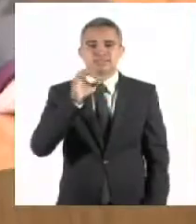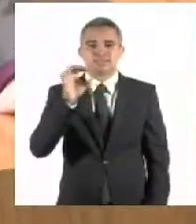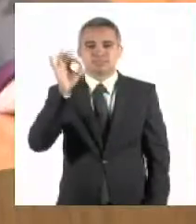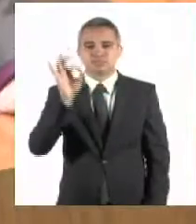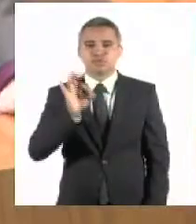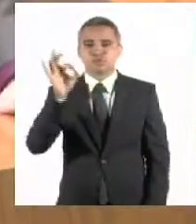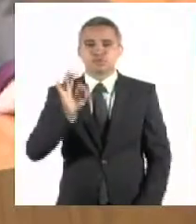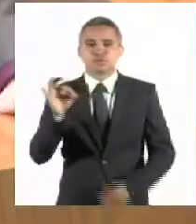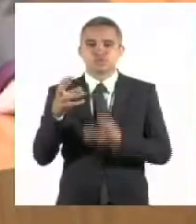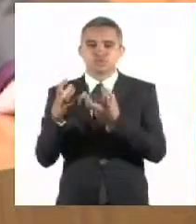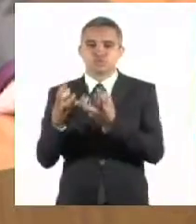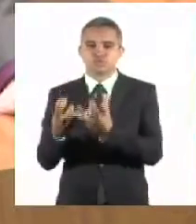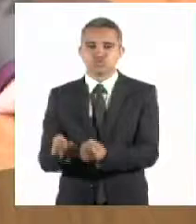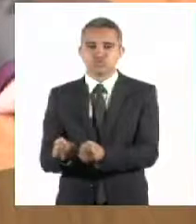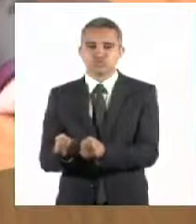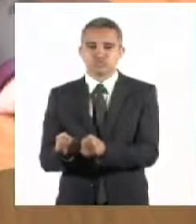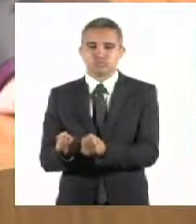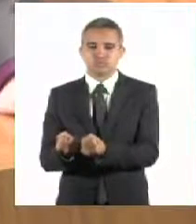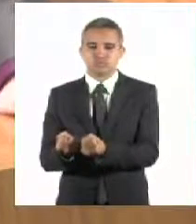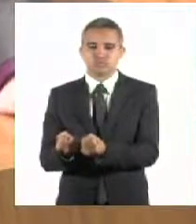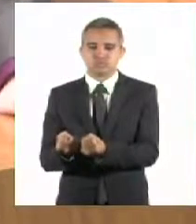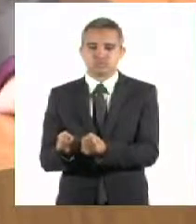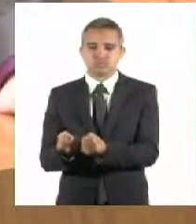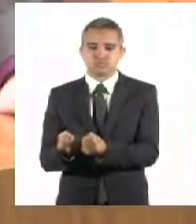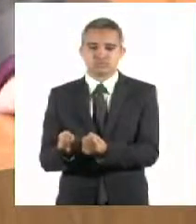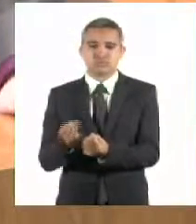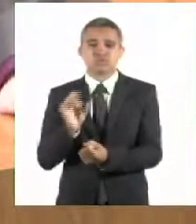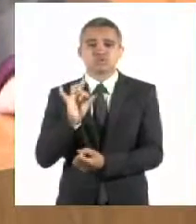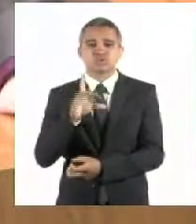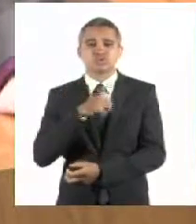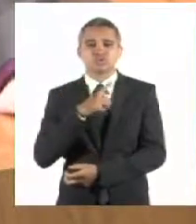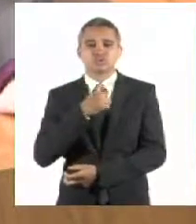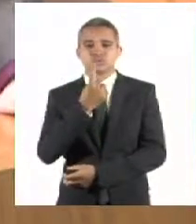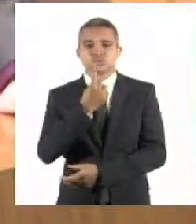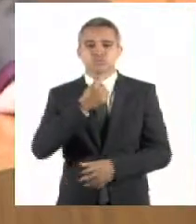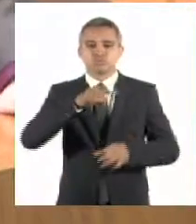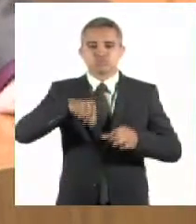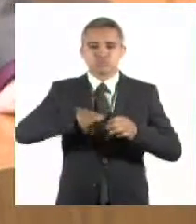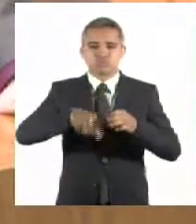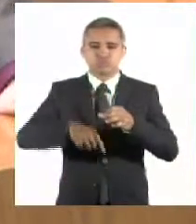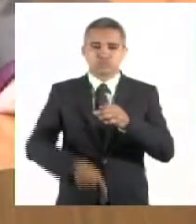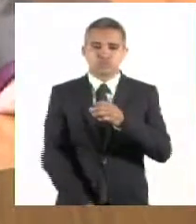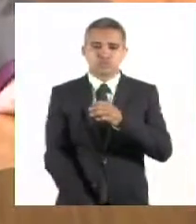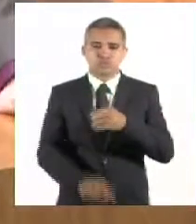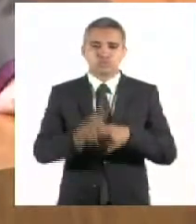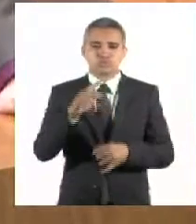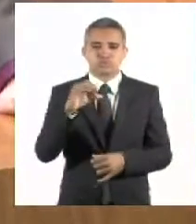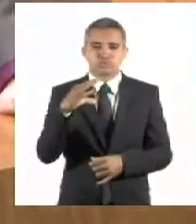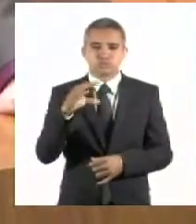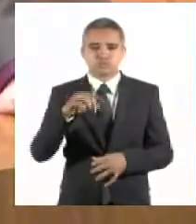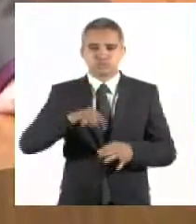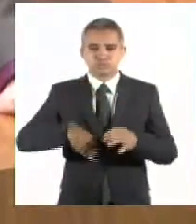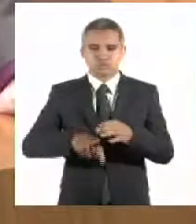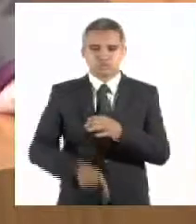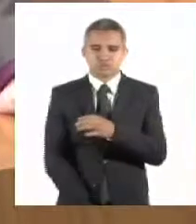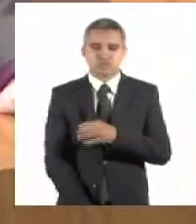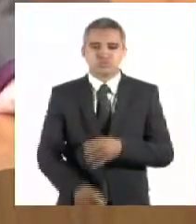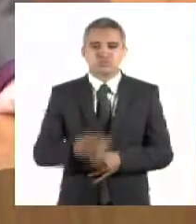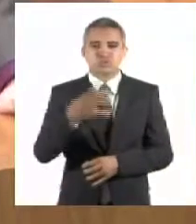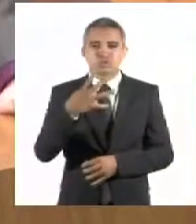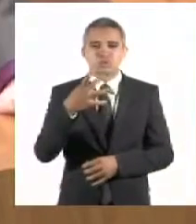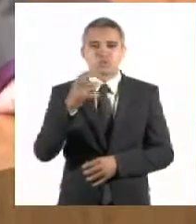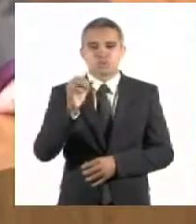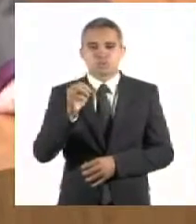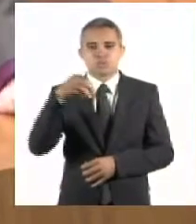hoje só existe um poço artesiano com 40 metros cúbicos de